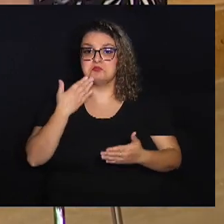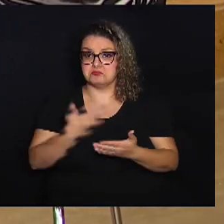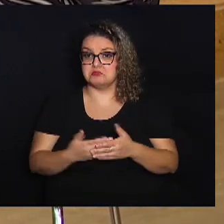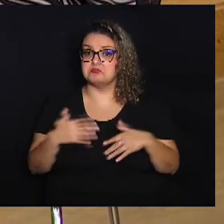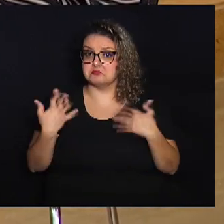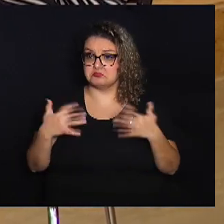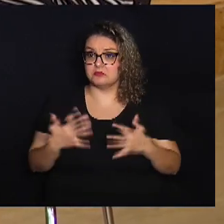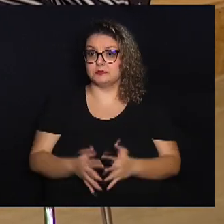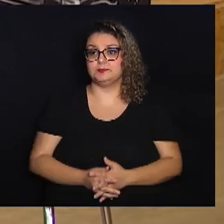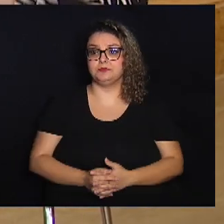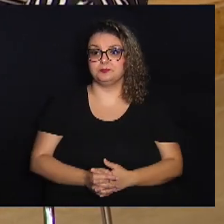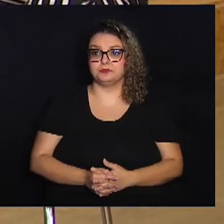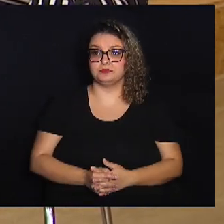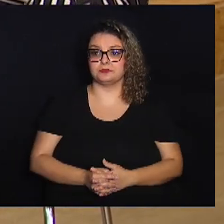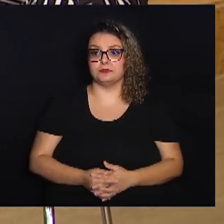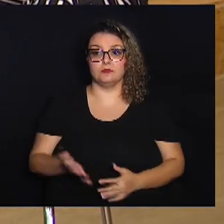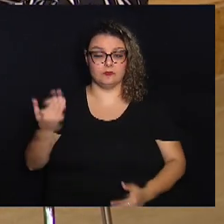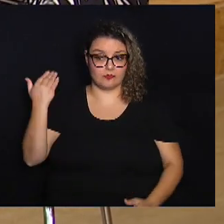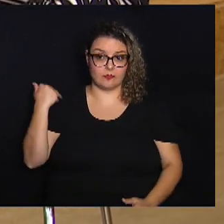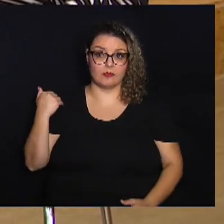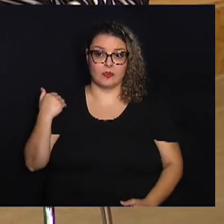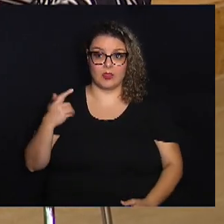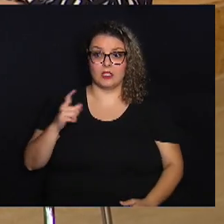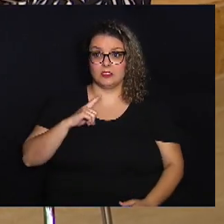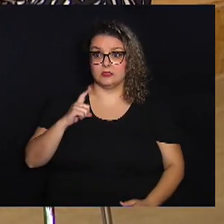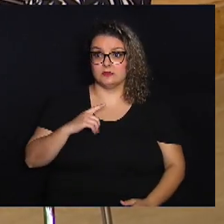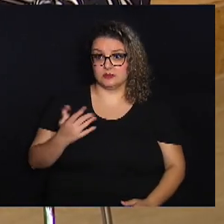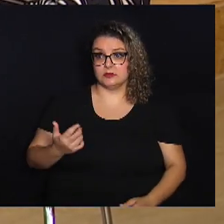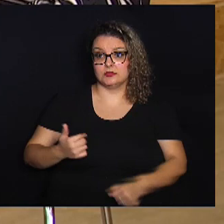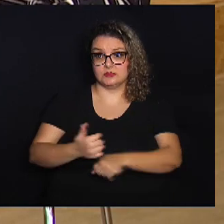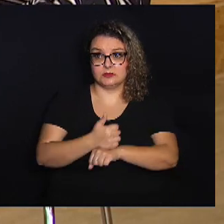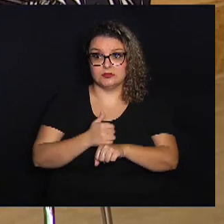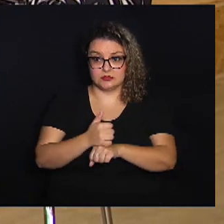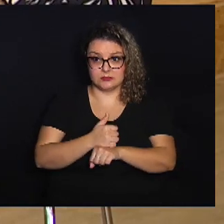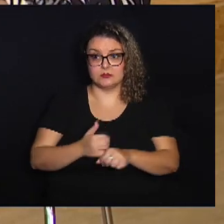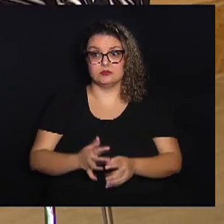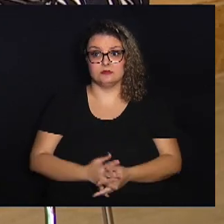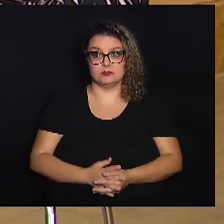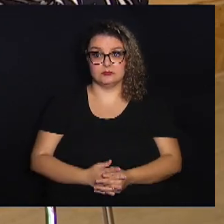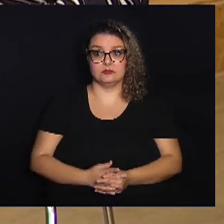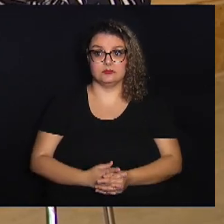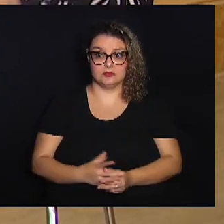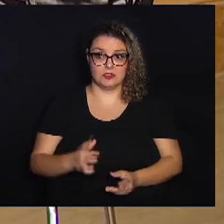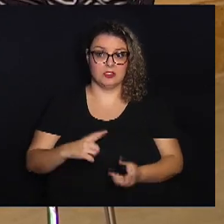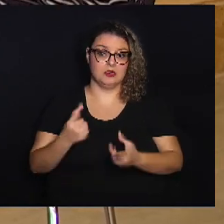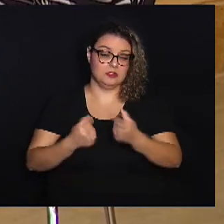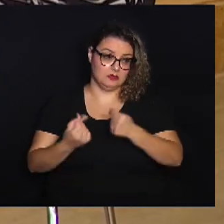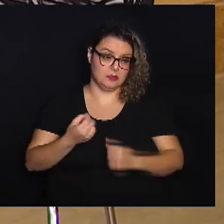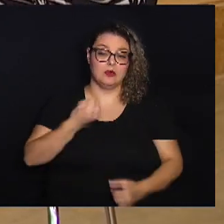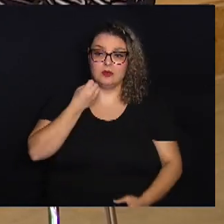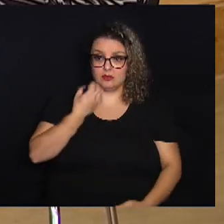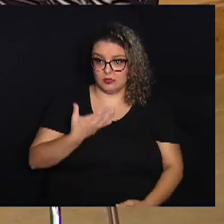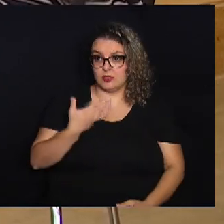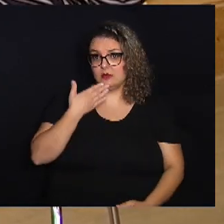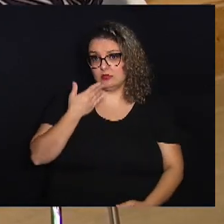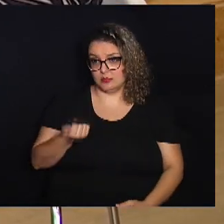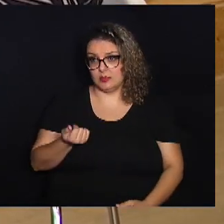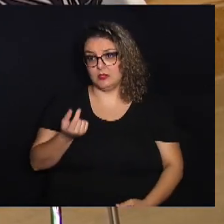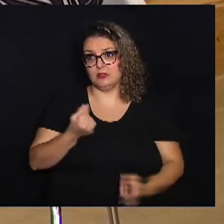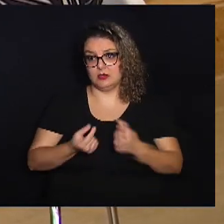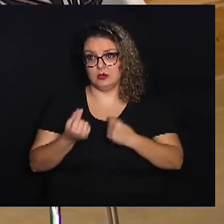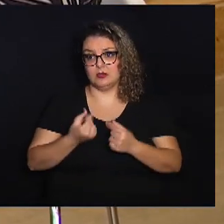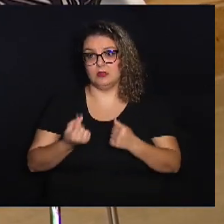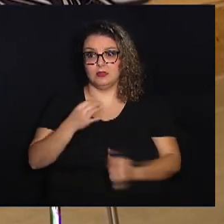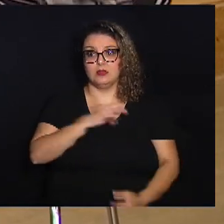assim, há algum tempo atrás saiu que é uma das profissões que tem uma remuneração boa, uma das melhores